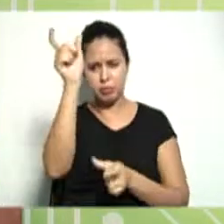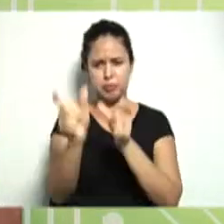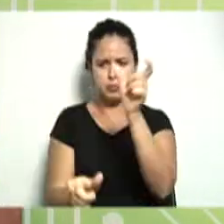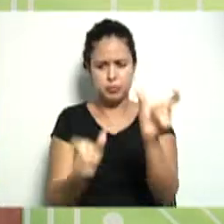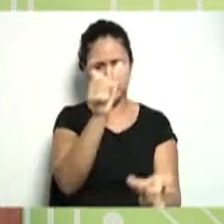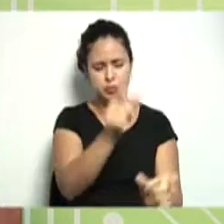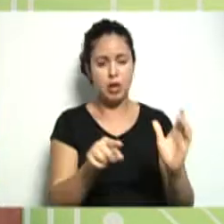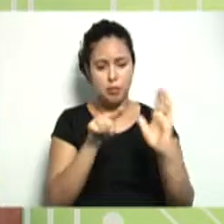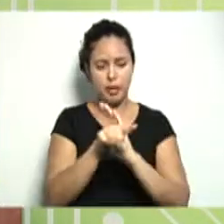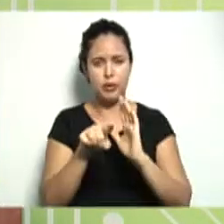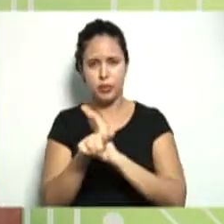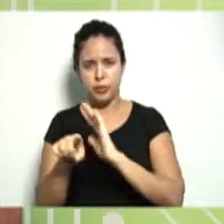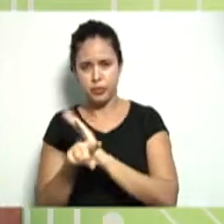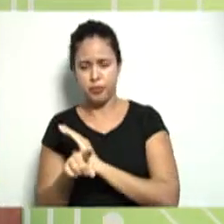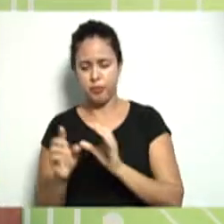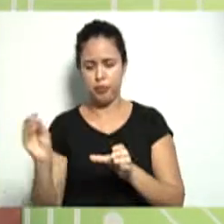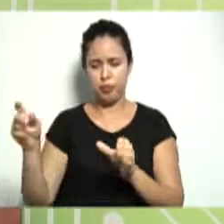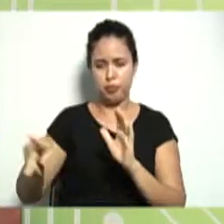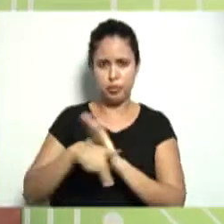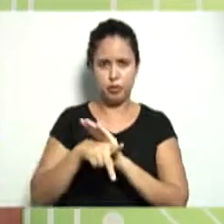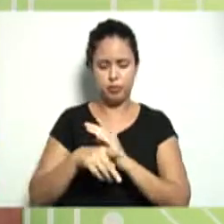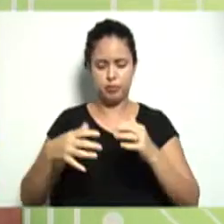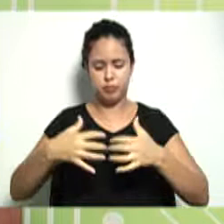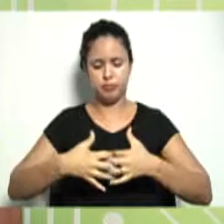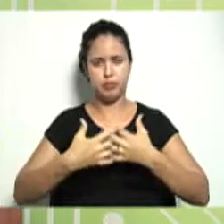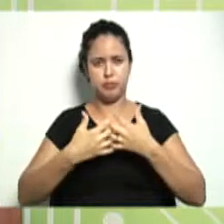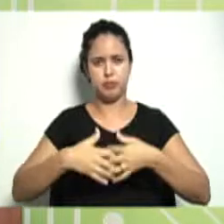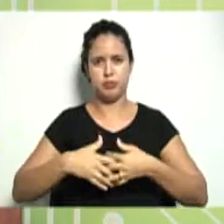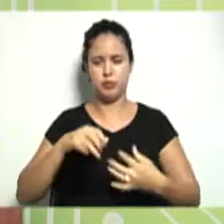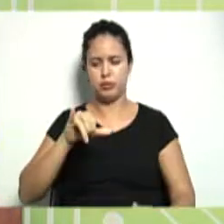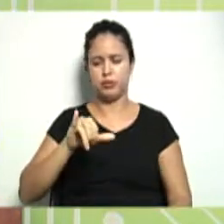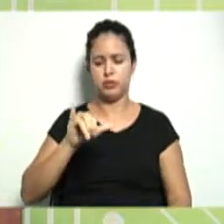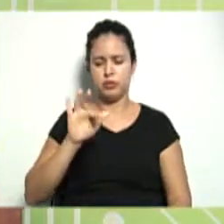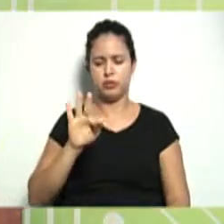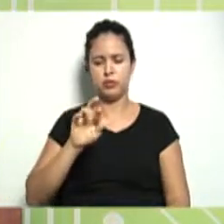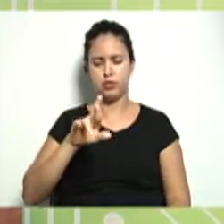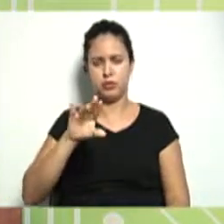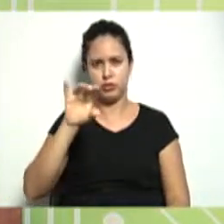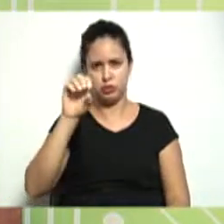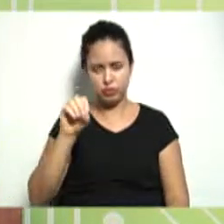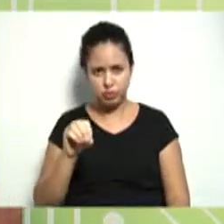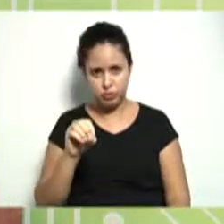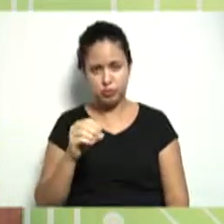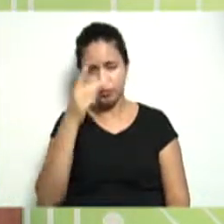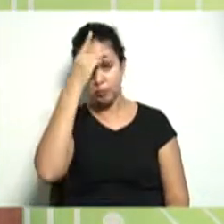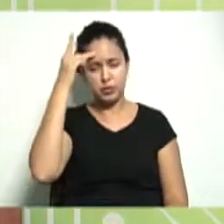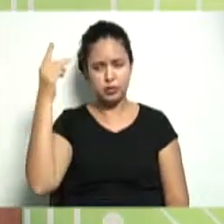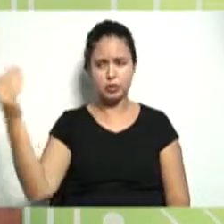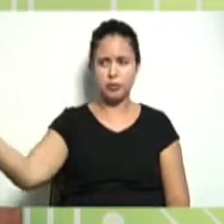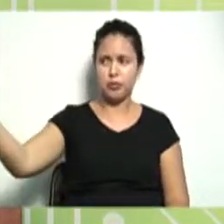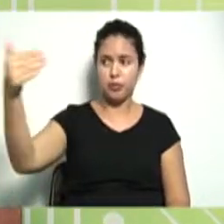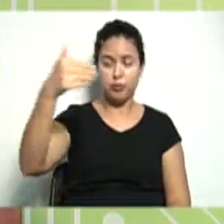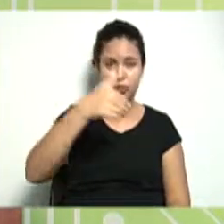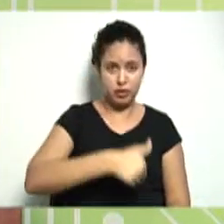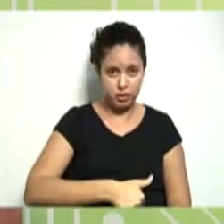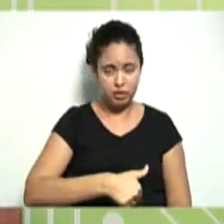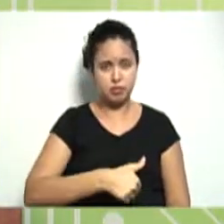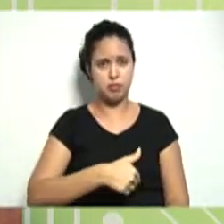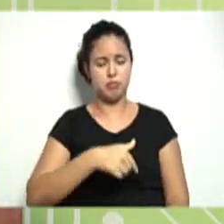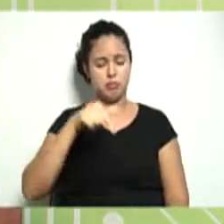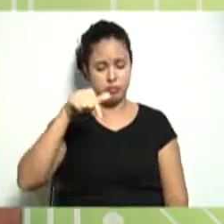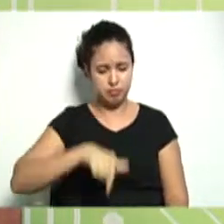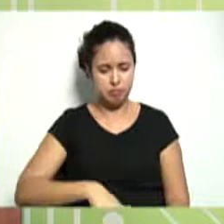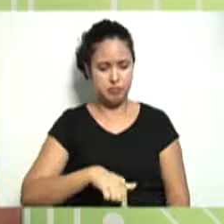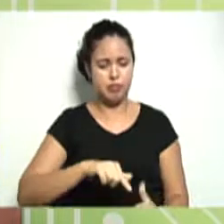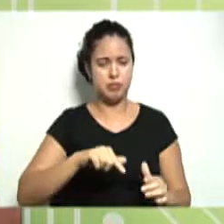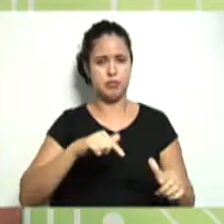do Instituto, que é uma instituição de ensino, mas são pessoas que vêm para cá e elas não vêm para cá para estudar,